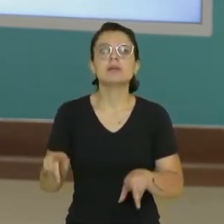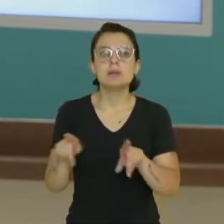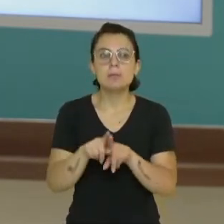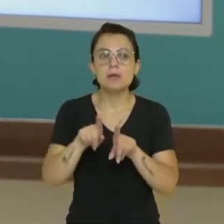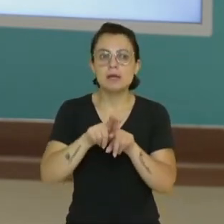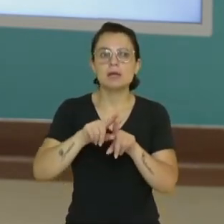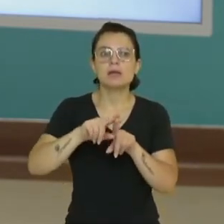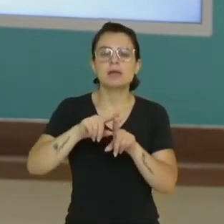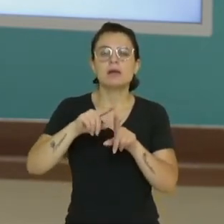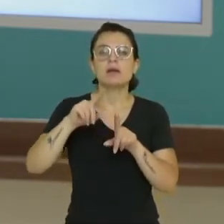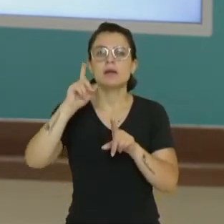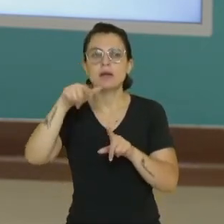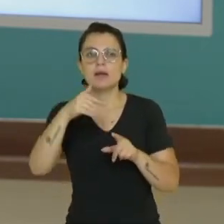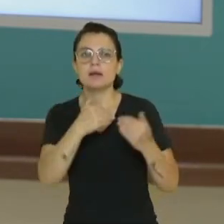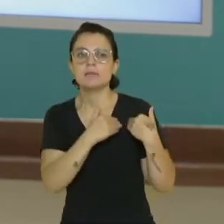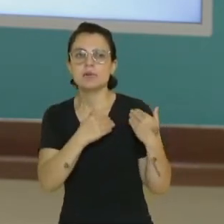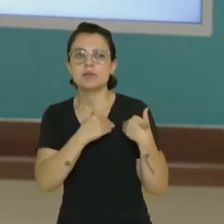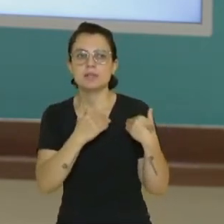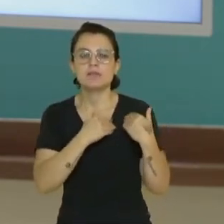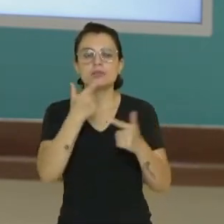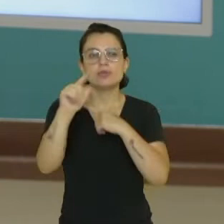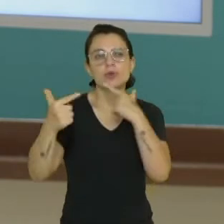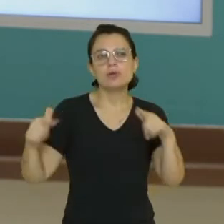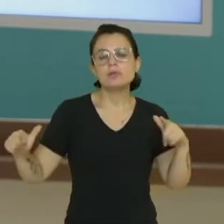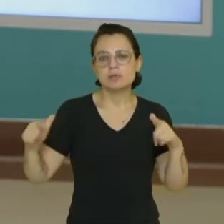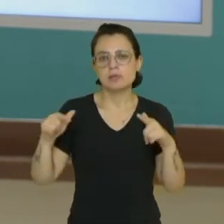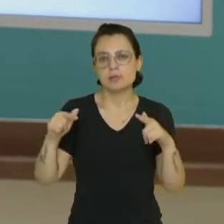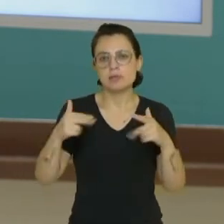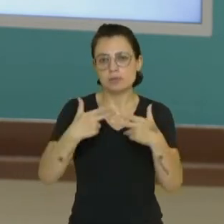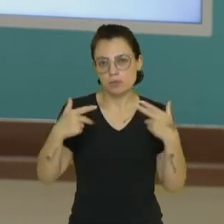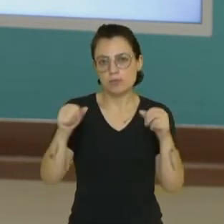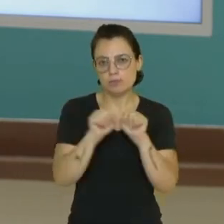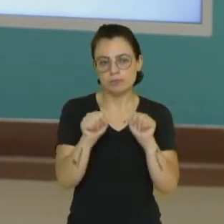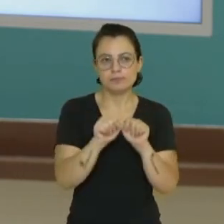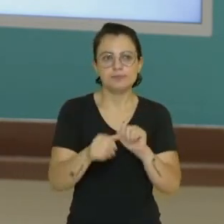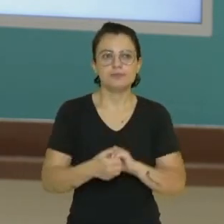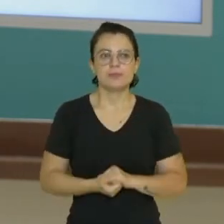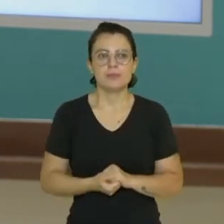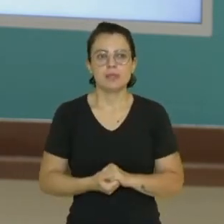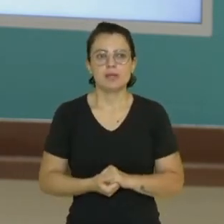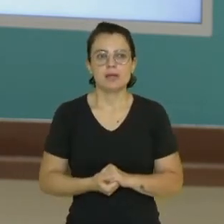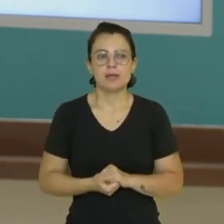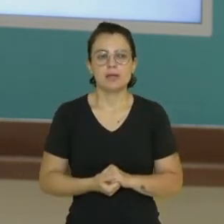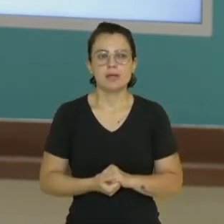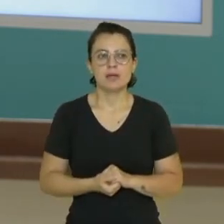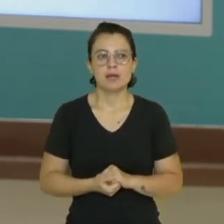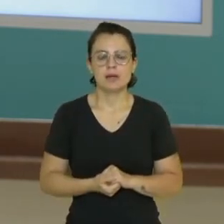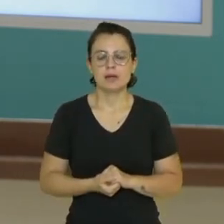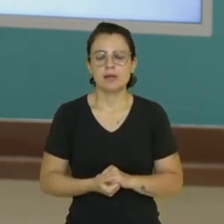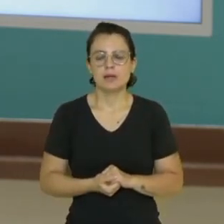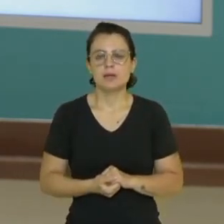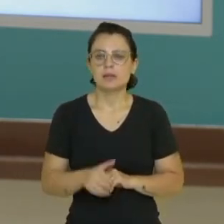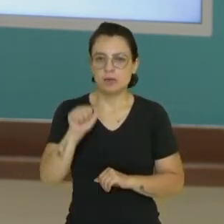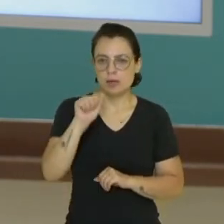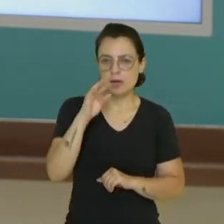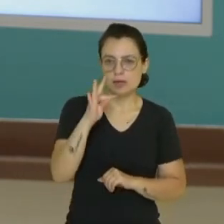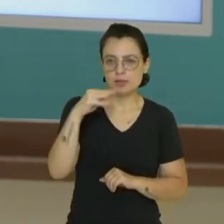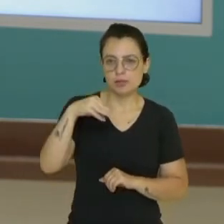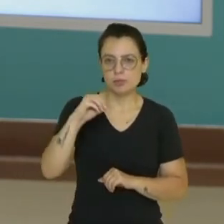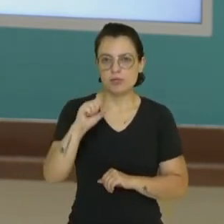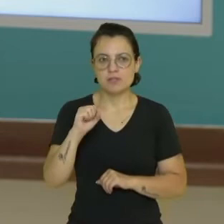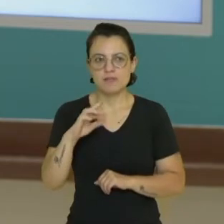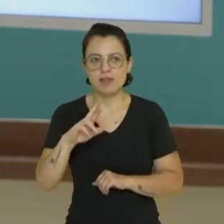a atmosfera é responsável por uma série de funções. Você sabia disso? Que a atmosfera serve para muitas coisas?